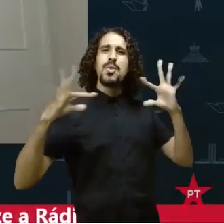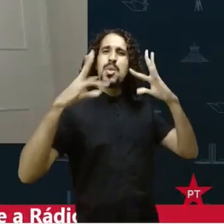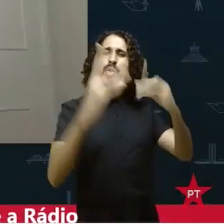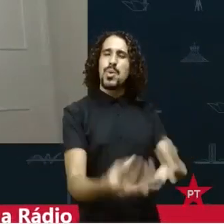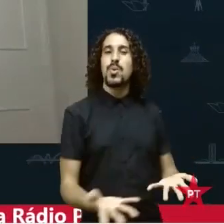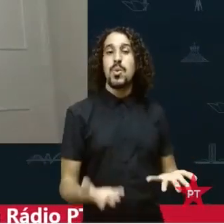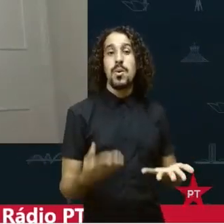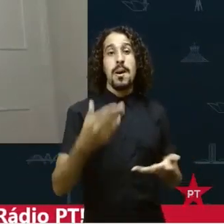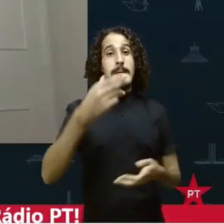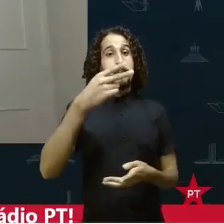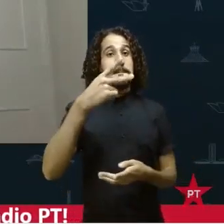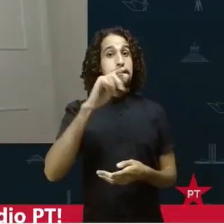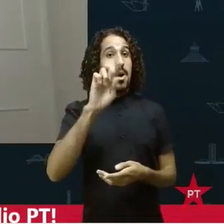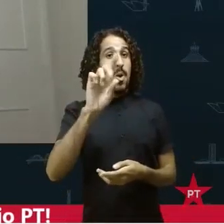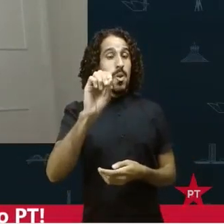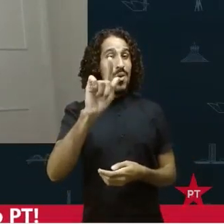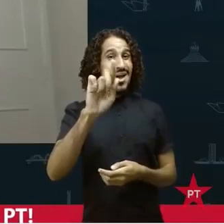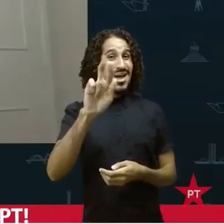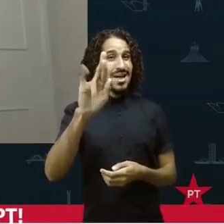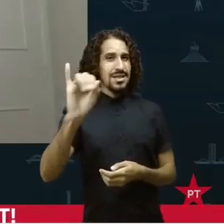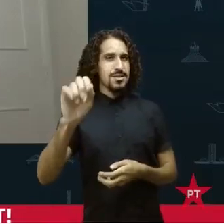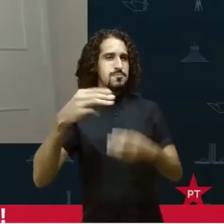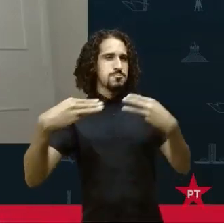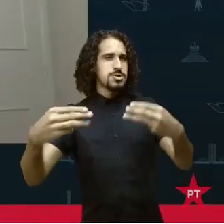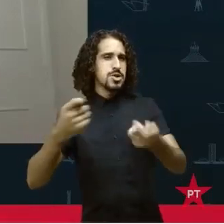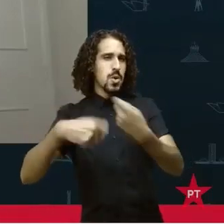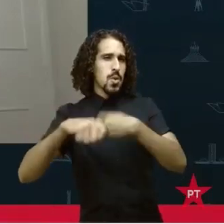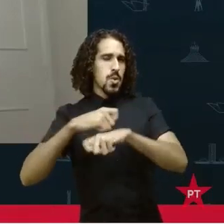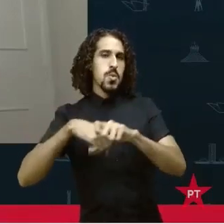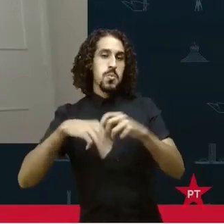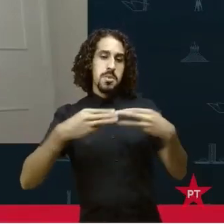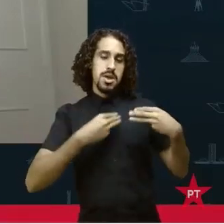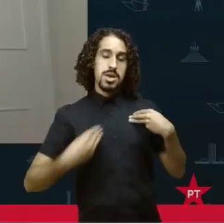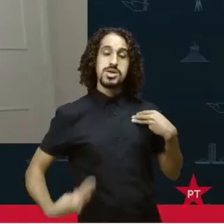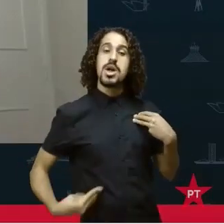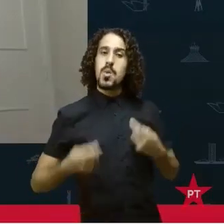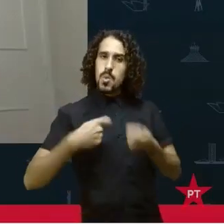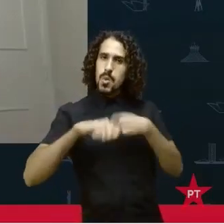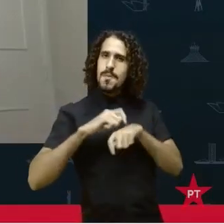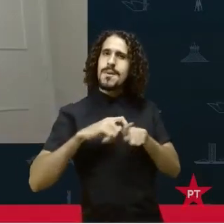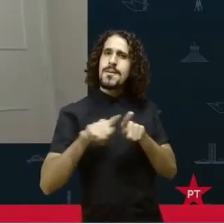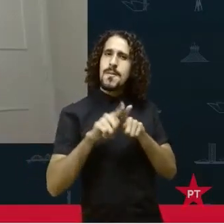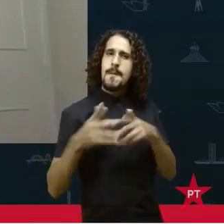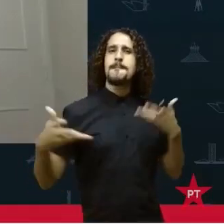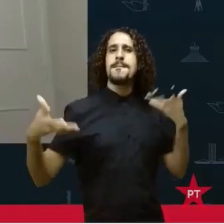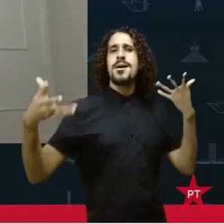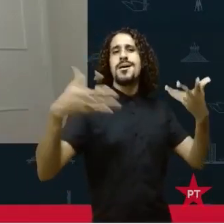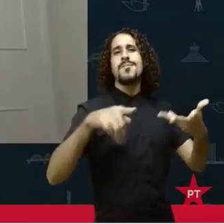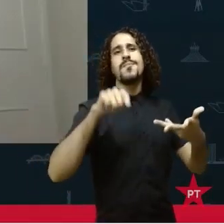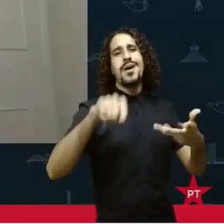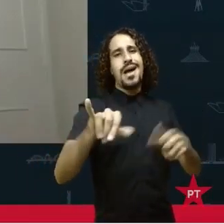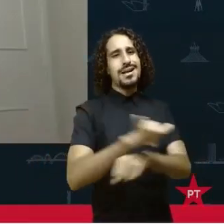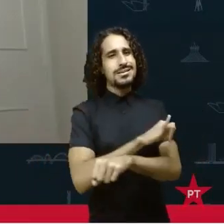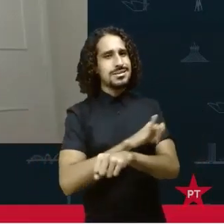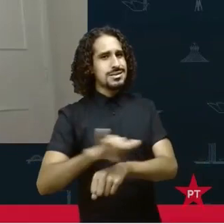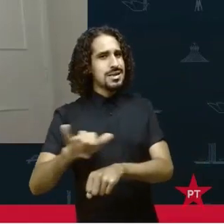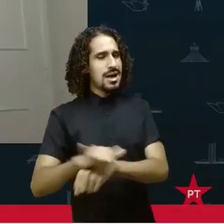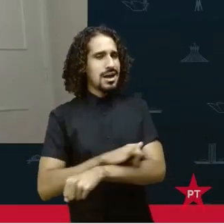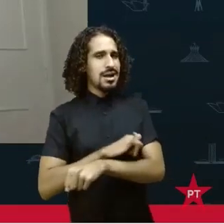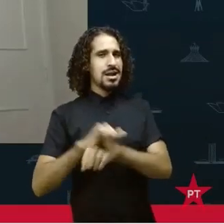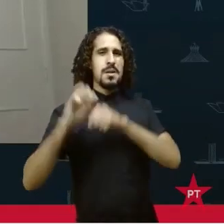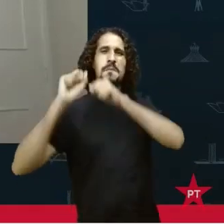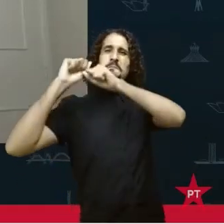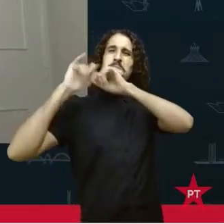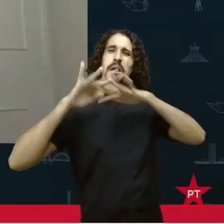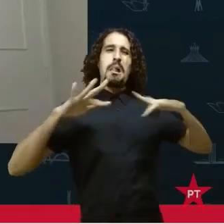o Paulo Guedes certamente também fez parte desse conluio que adotou essa estratégia de fazer com que